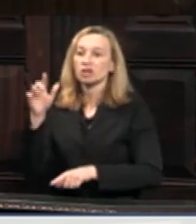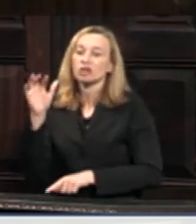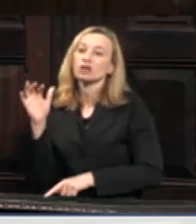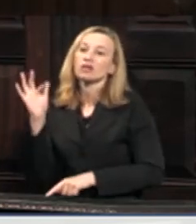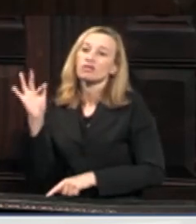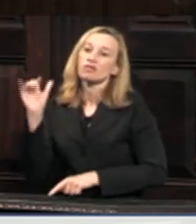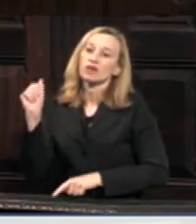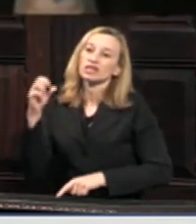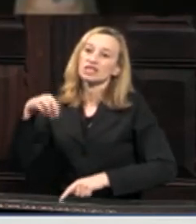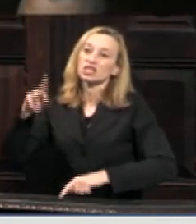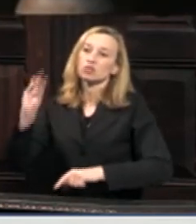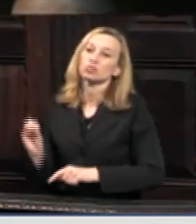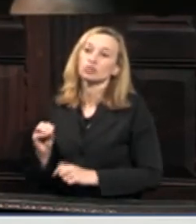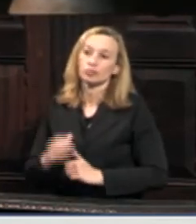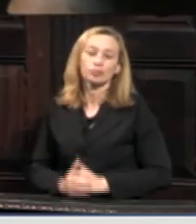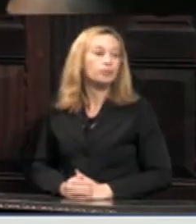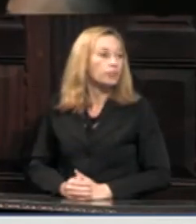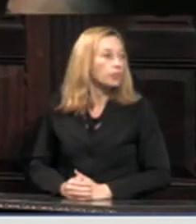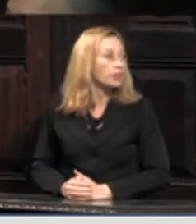pronunciamento que eu queria fazer.